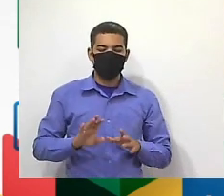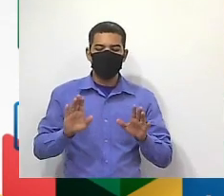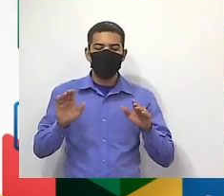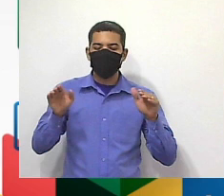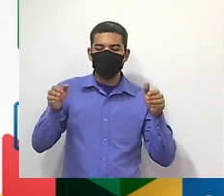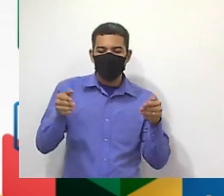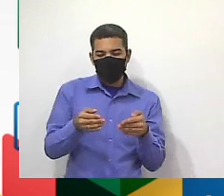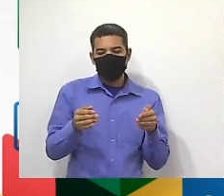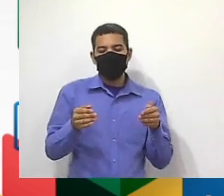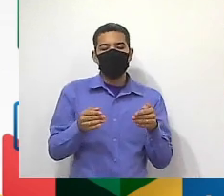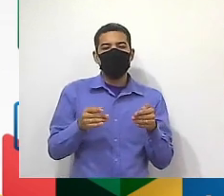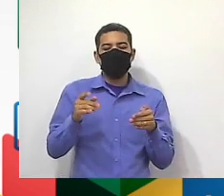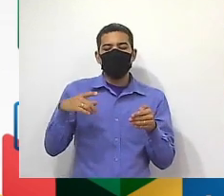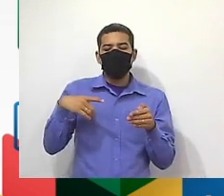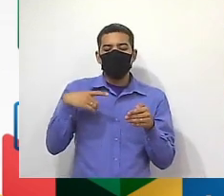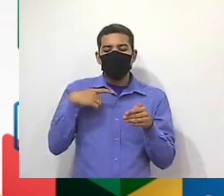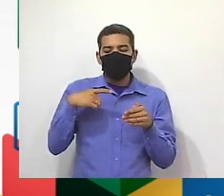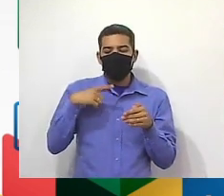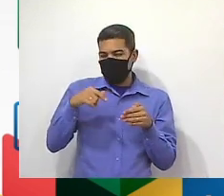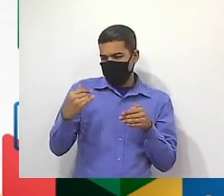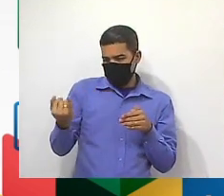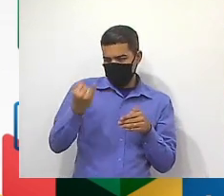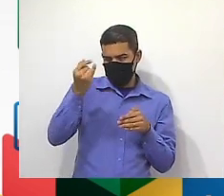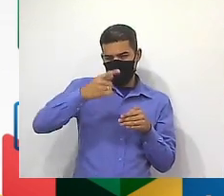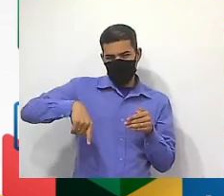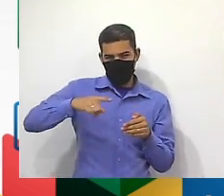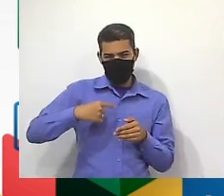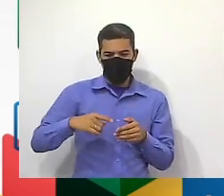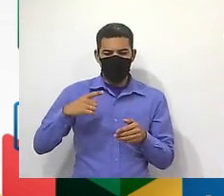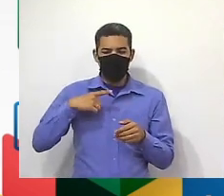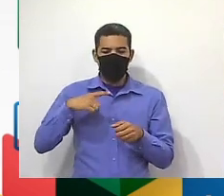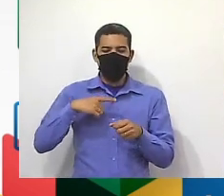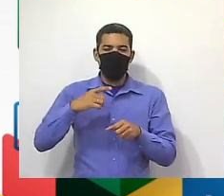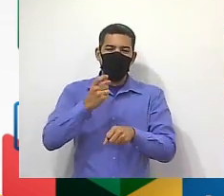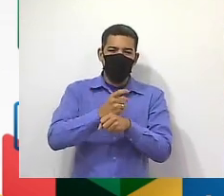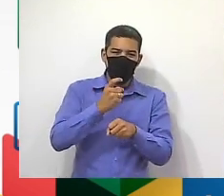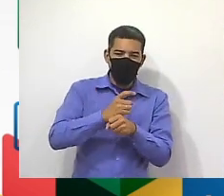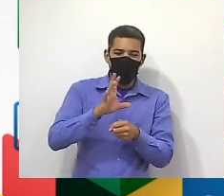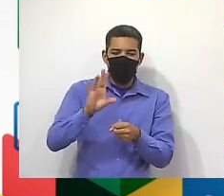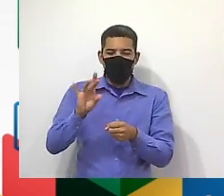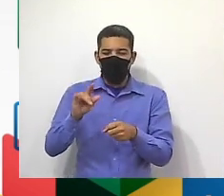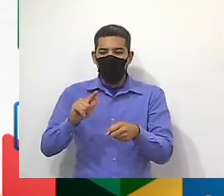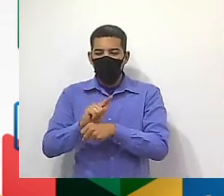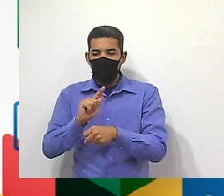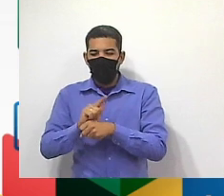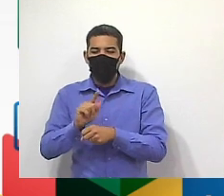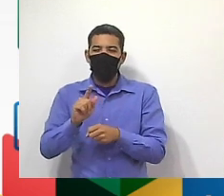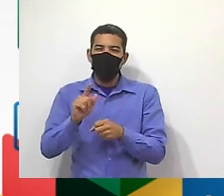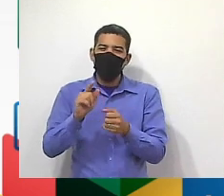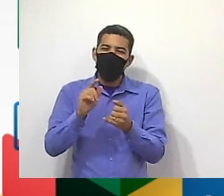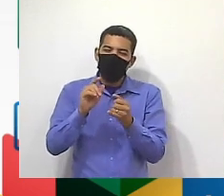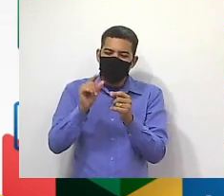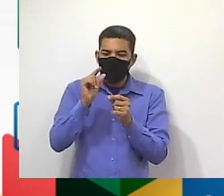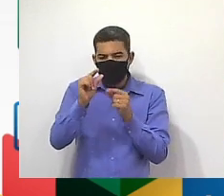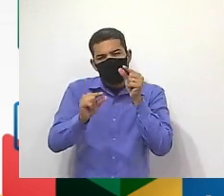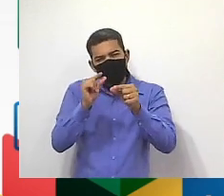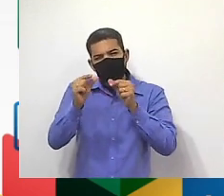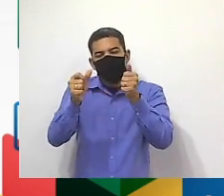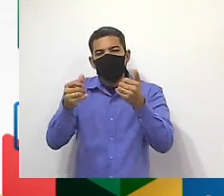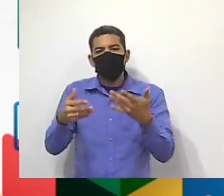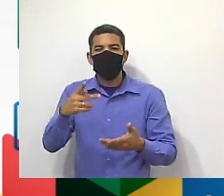focar aqui naquilo que é importante para a gente. Os estados sólido, líquido e gasoso e comentar rapidamente no